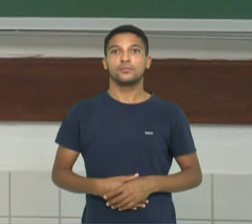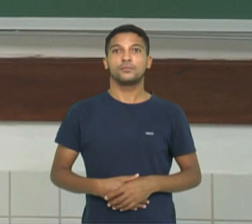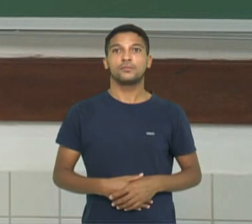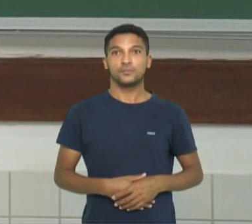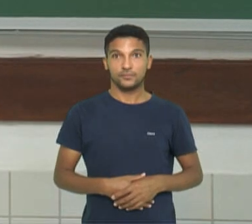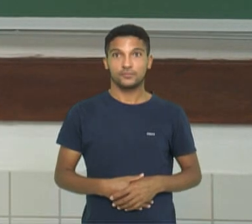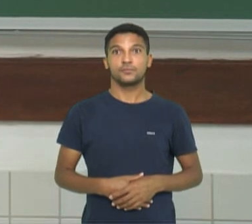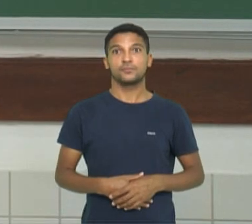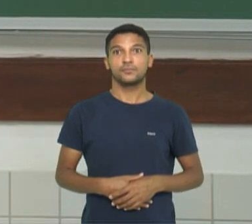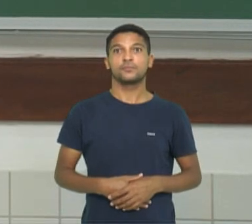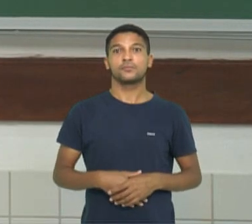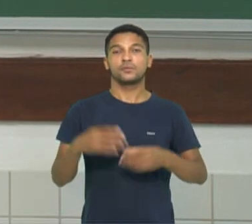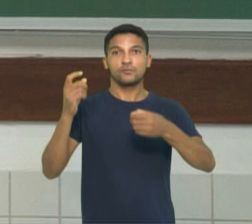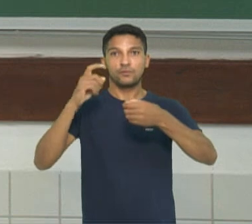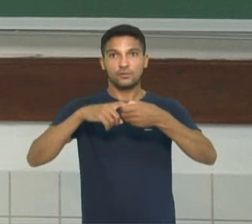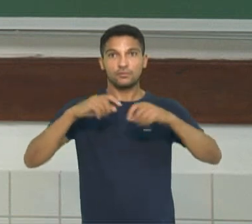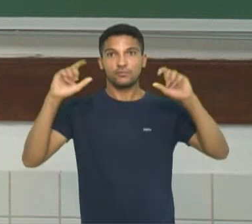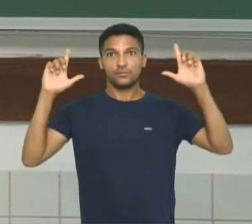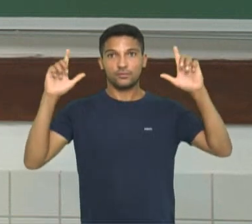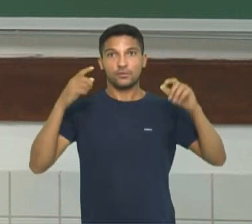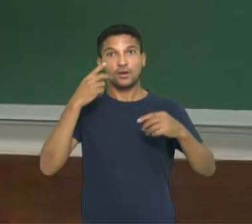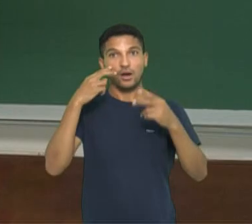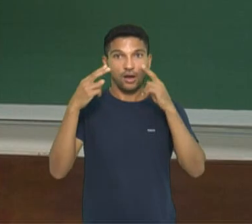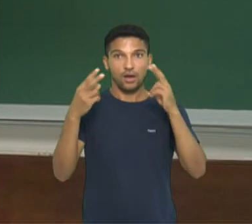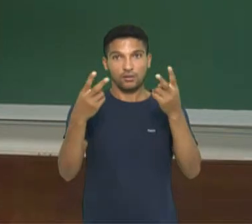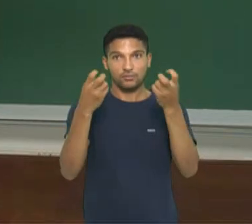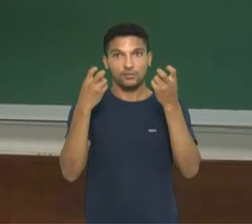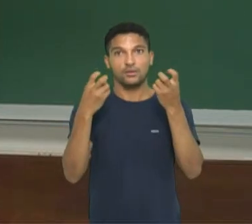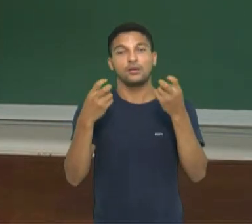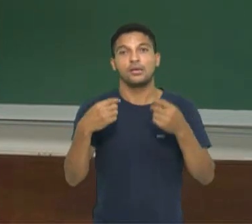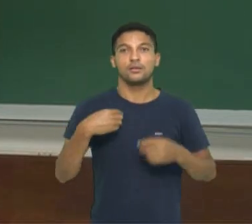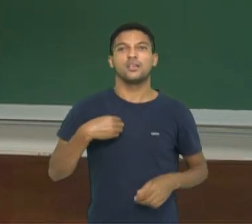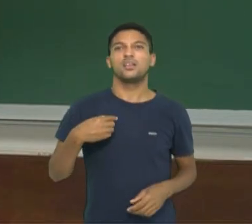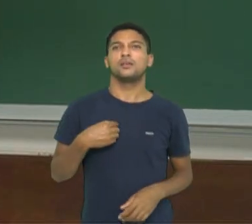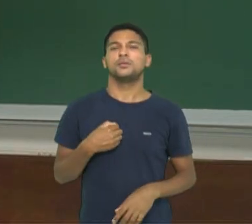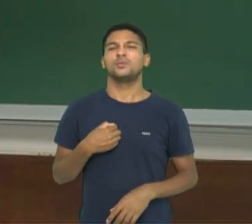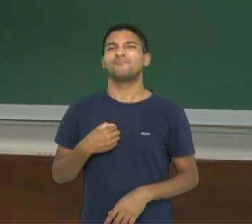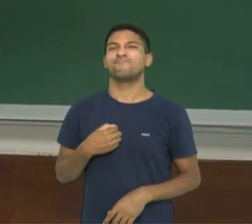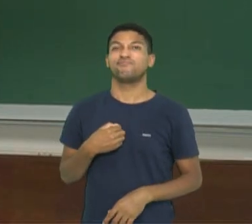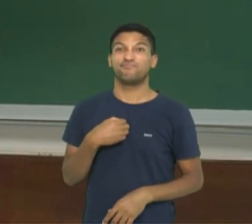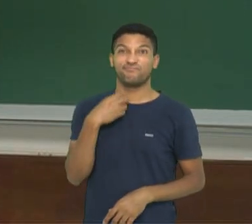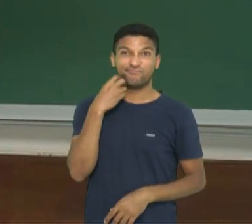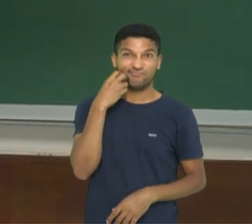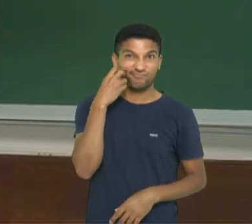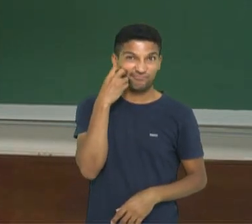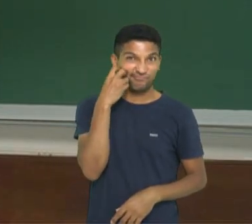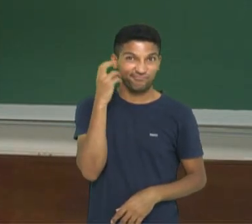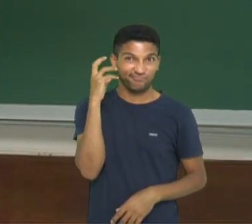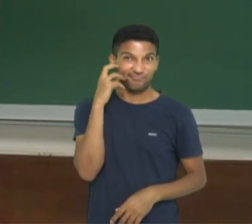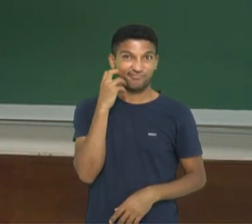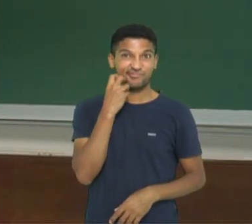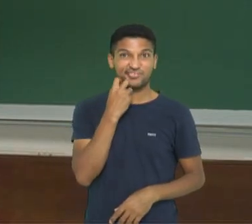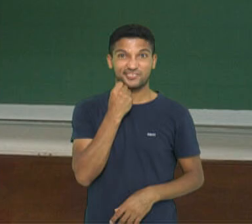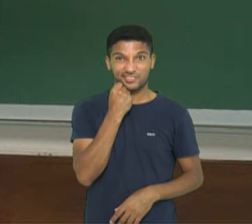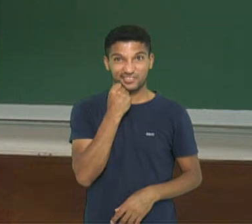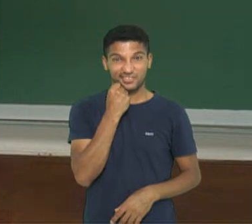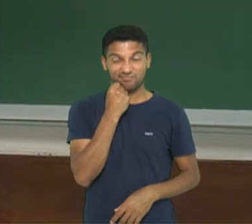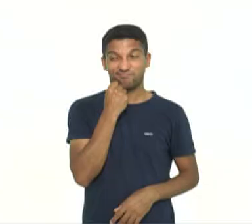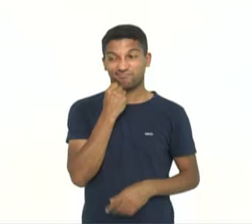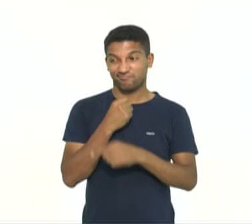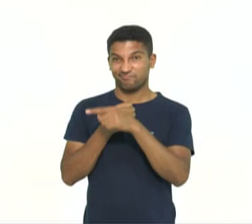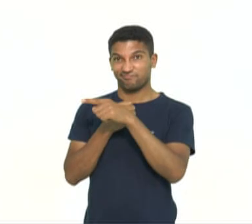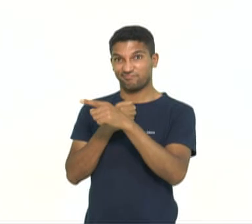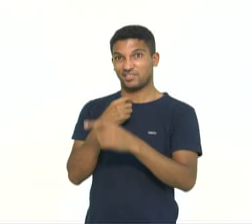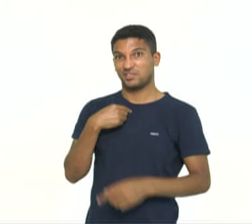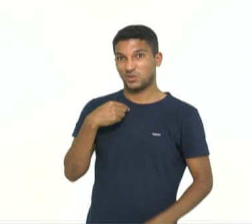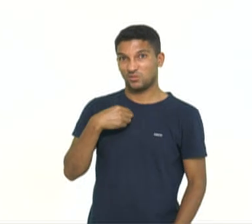E aí, pessoal, retornando então, observe, fiquei muito chateada, contudo consegui perdoar. É só um exemplo, né, uma sugestão. Ainda